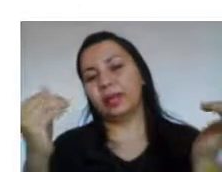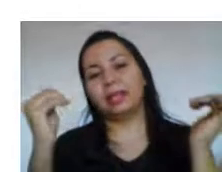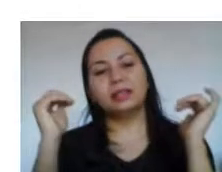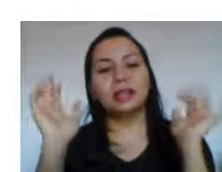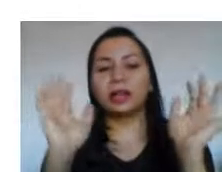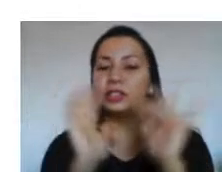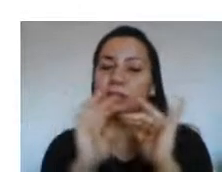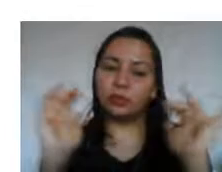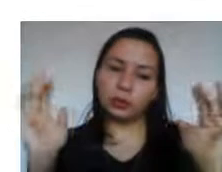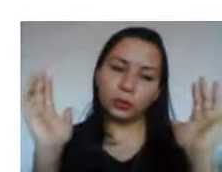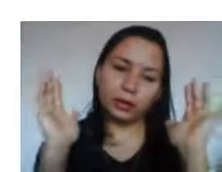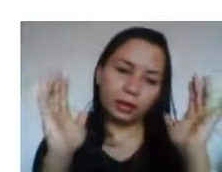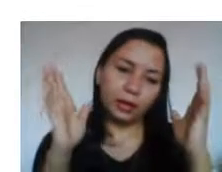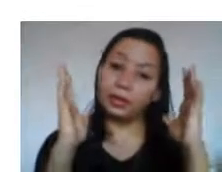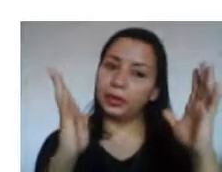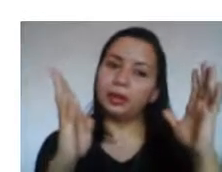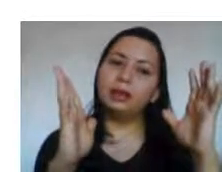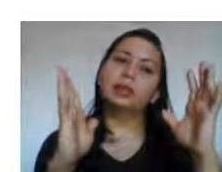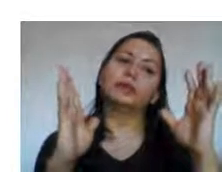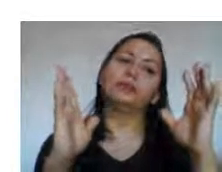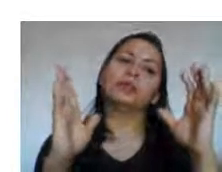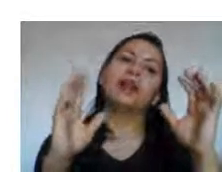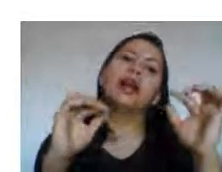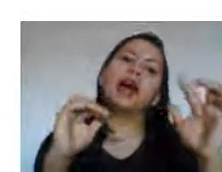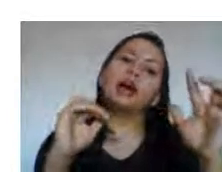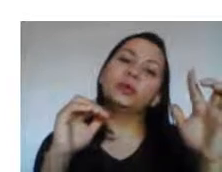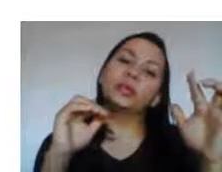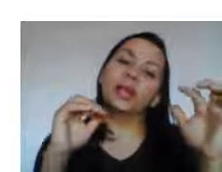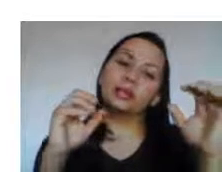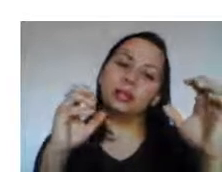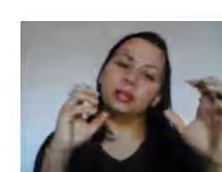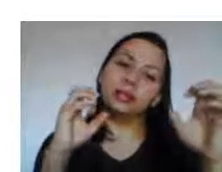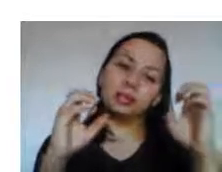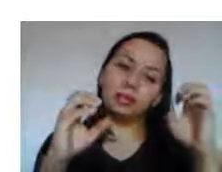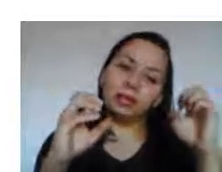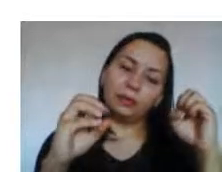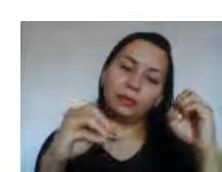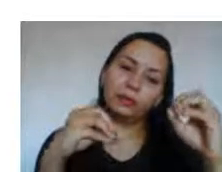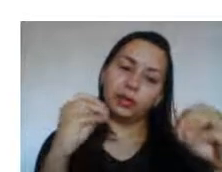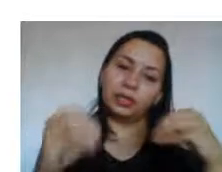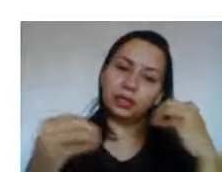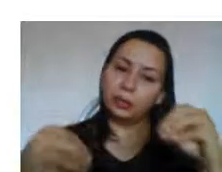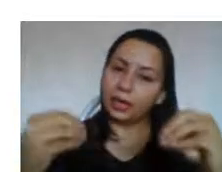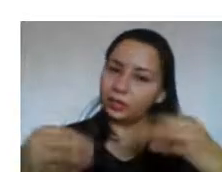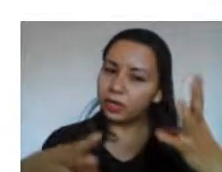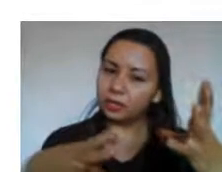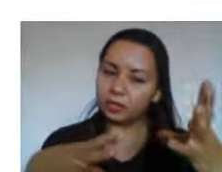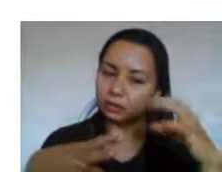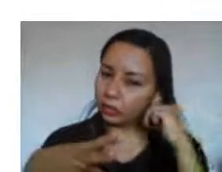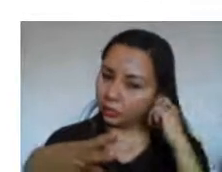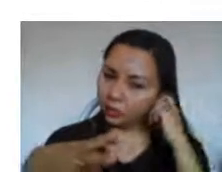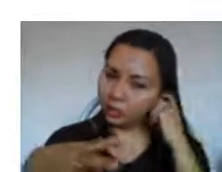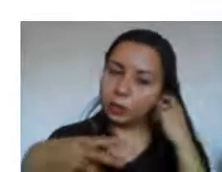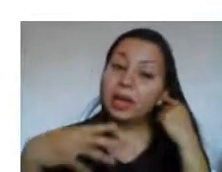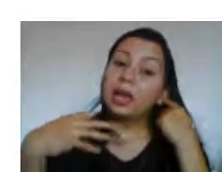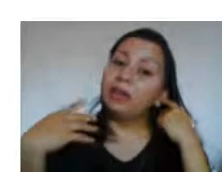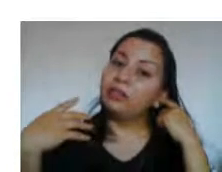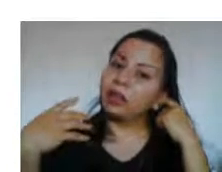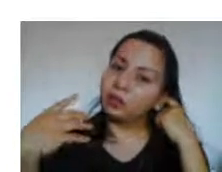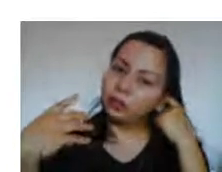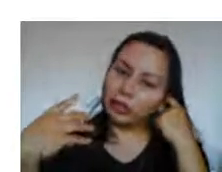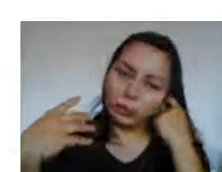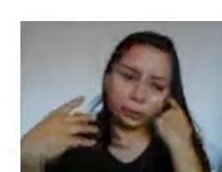estável. Ele está, digamos, em seu equilíbrio. Acontece que se forem sendo retirada essa vegetação,